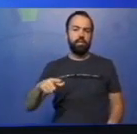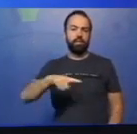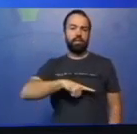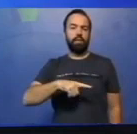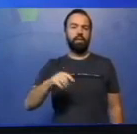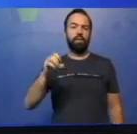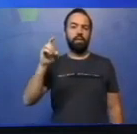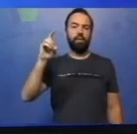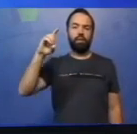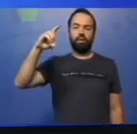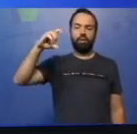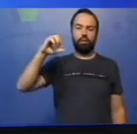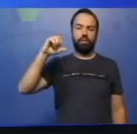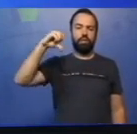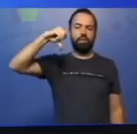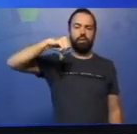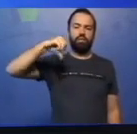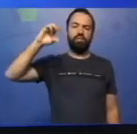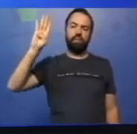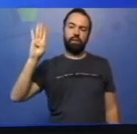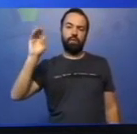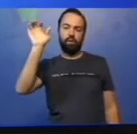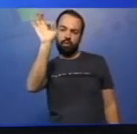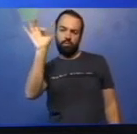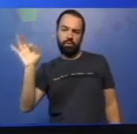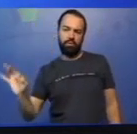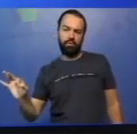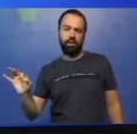94,8%. A República Centro-Africana, com